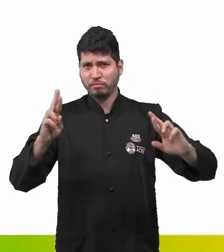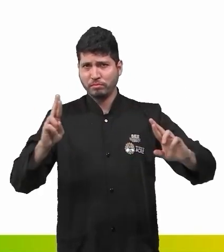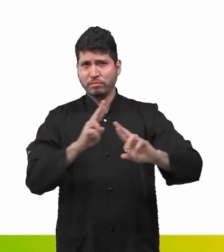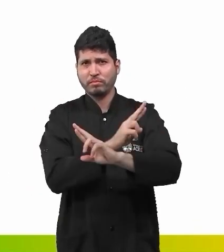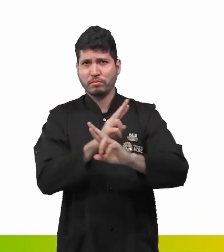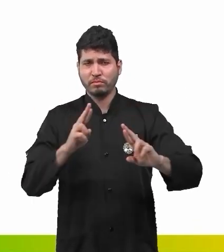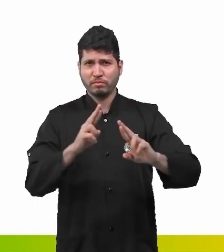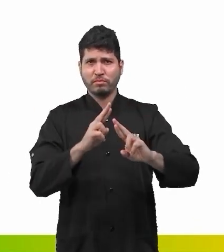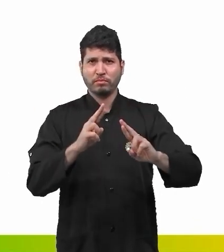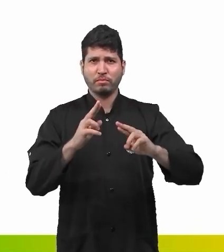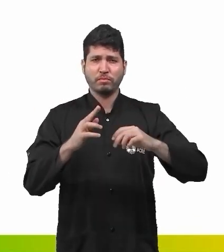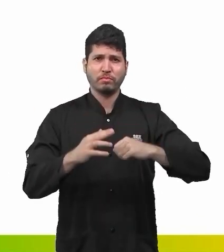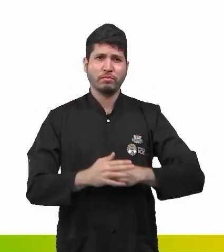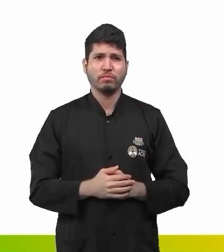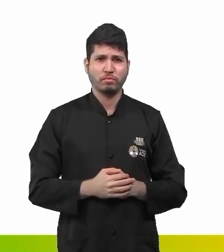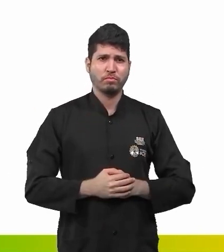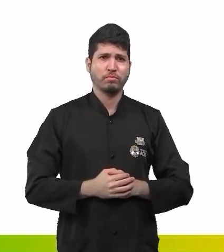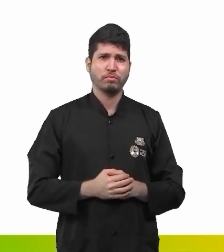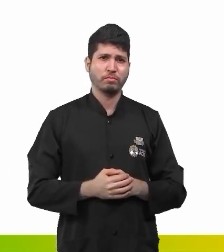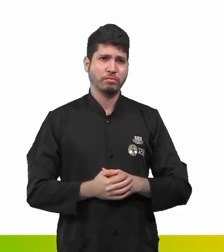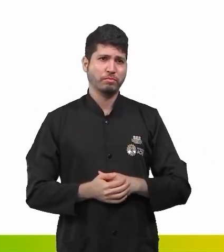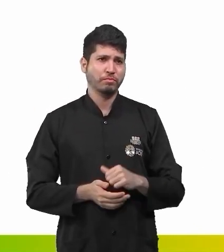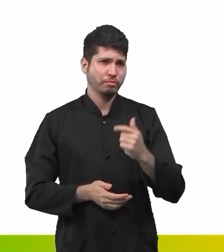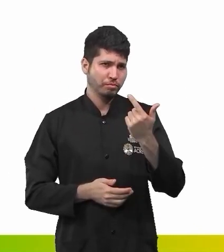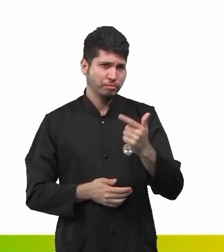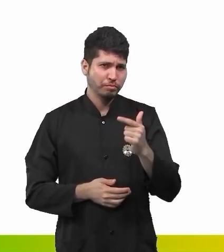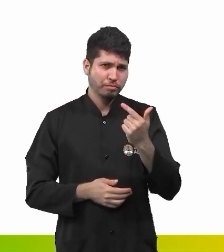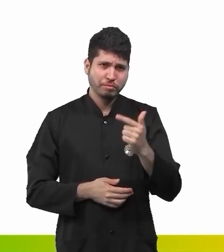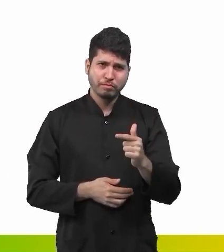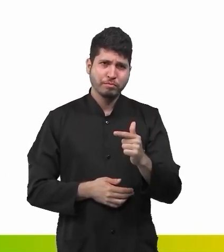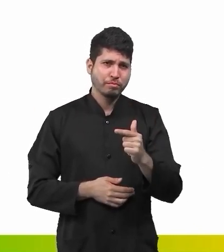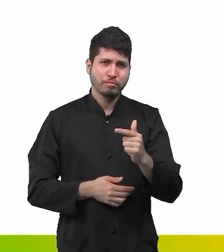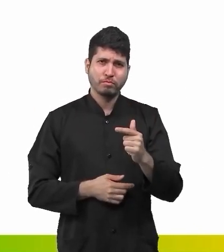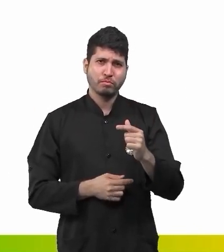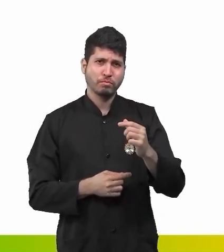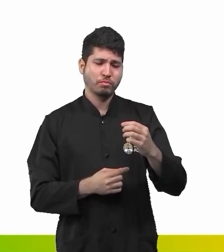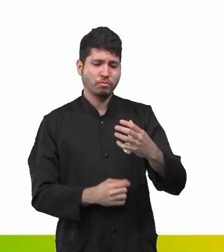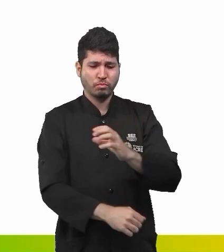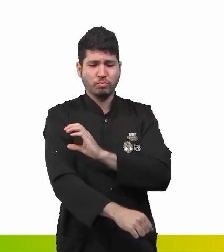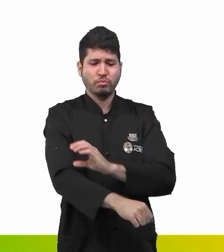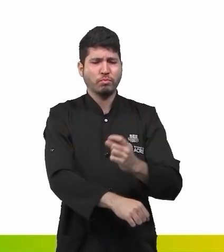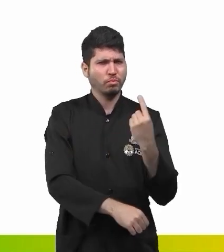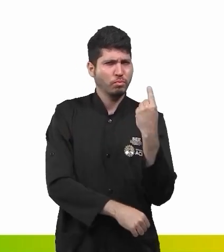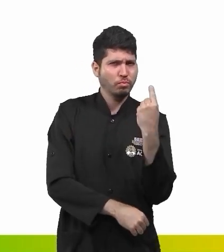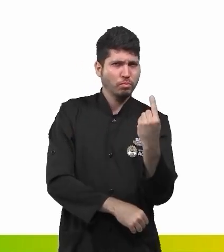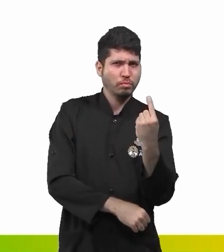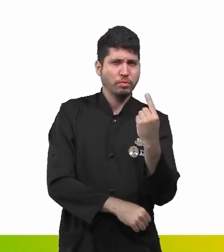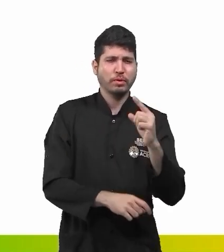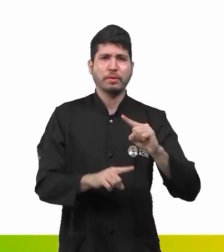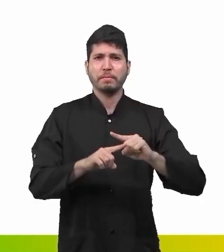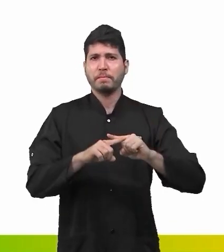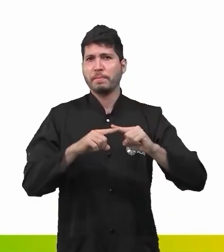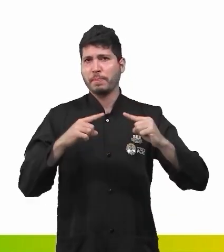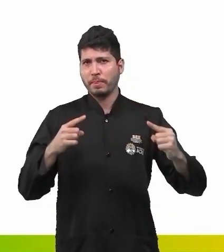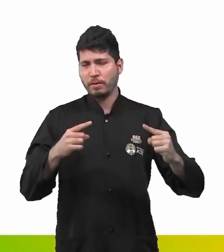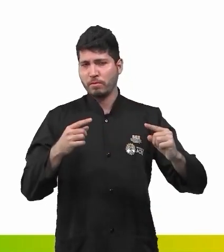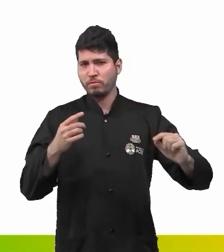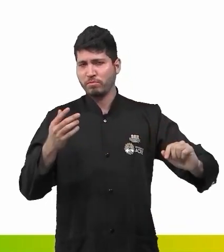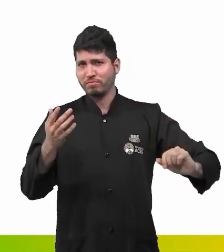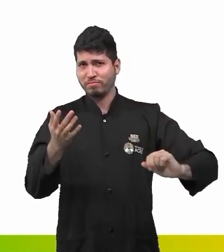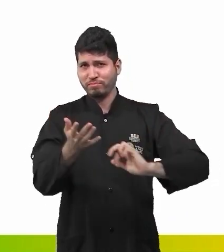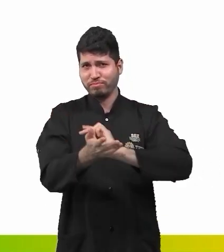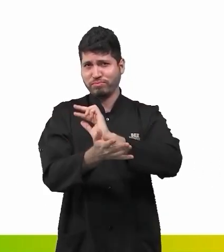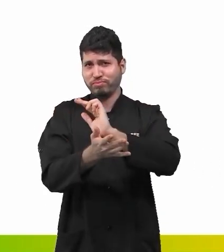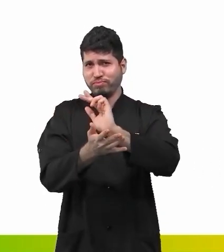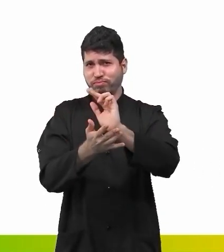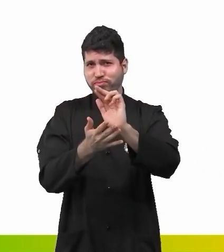relacionadas, torna-se evidente que não existe uma única cultura, mas sim um universo de possibilidades em que o ser